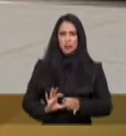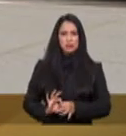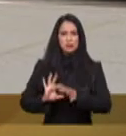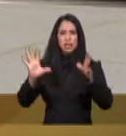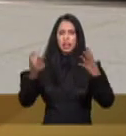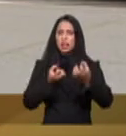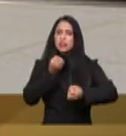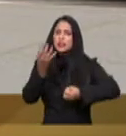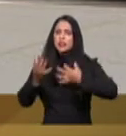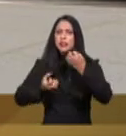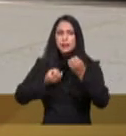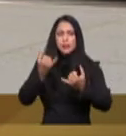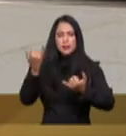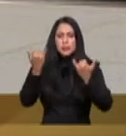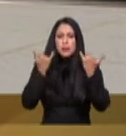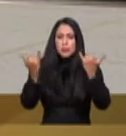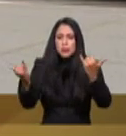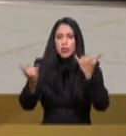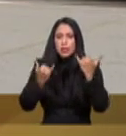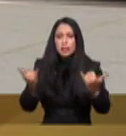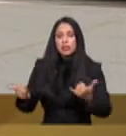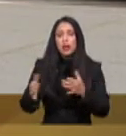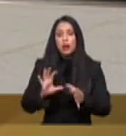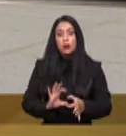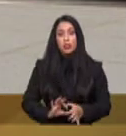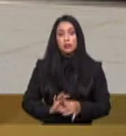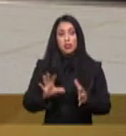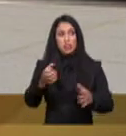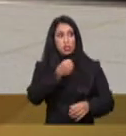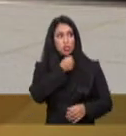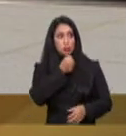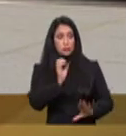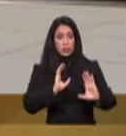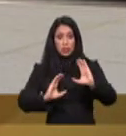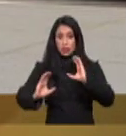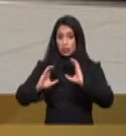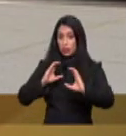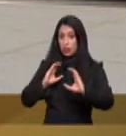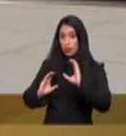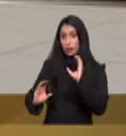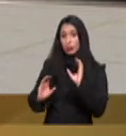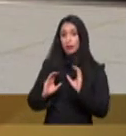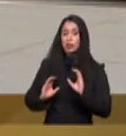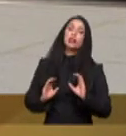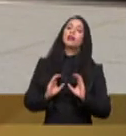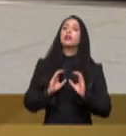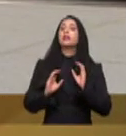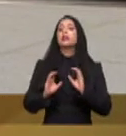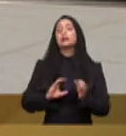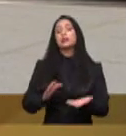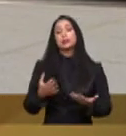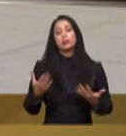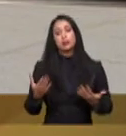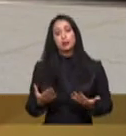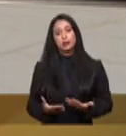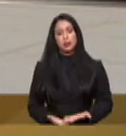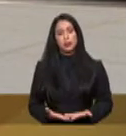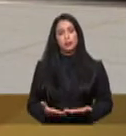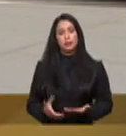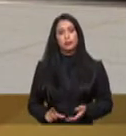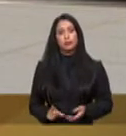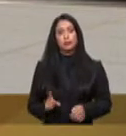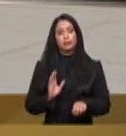de expressão, liberdade de imprensa e de comunicação, sem descurar, contudo,